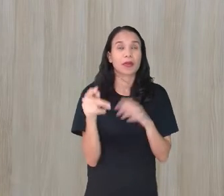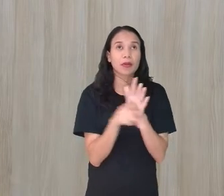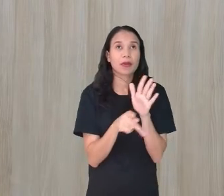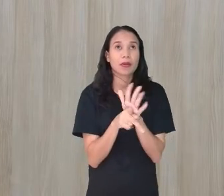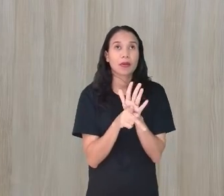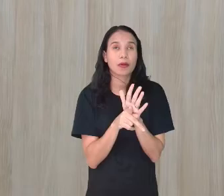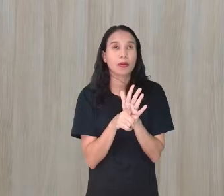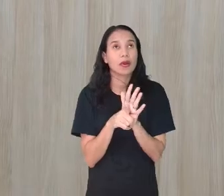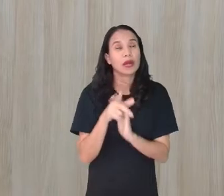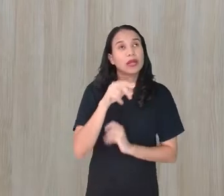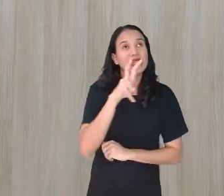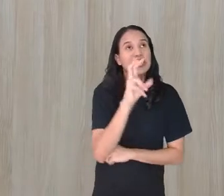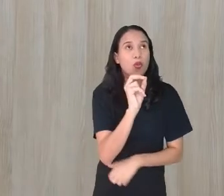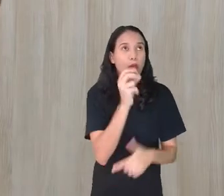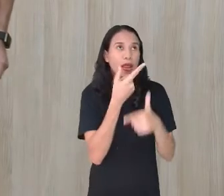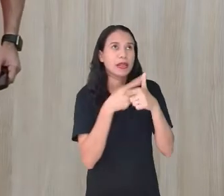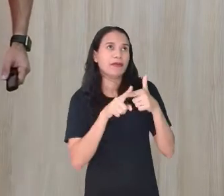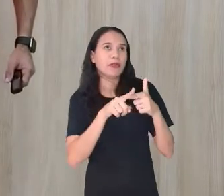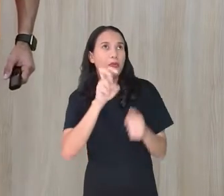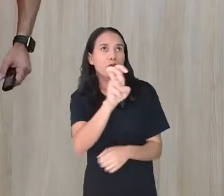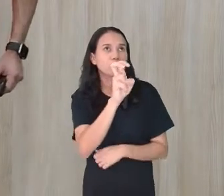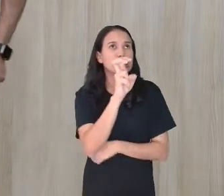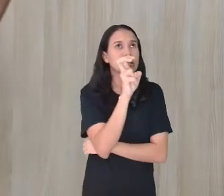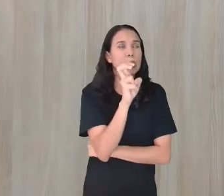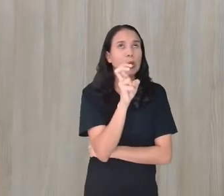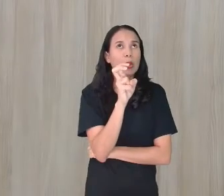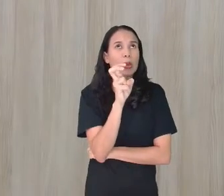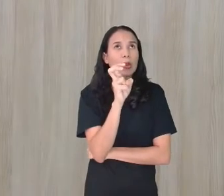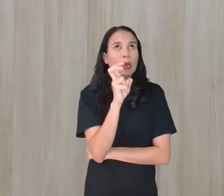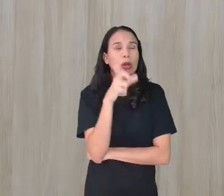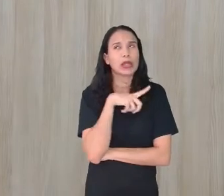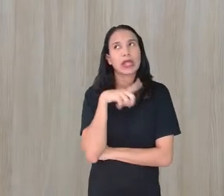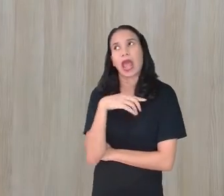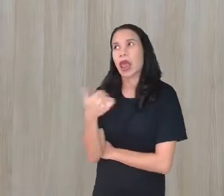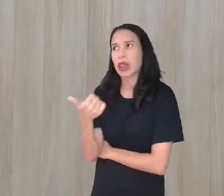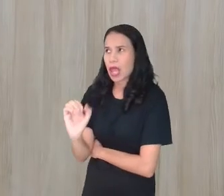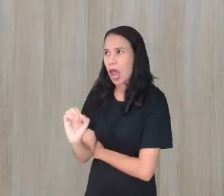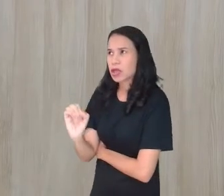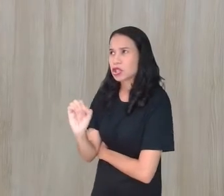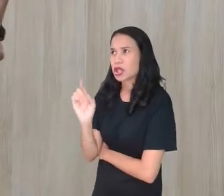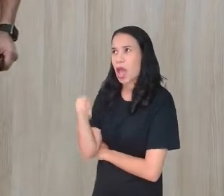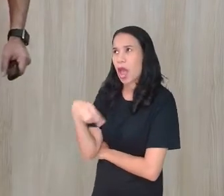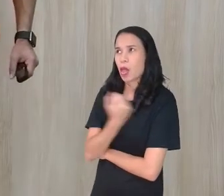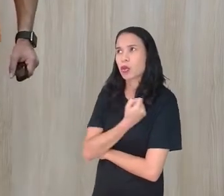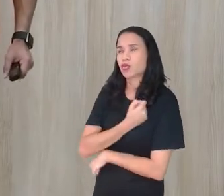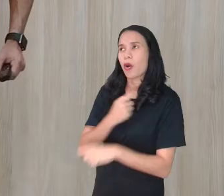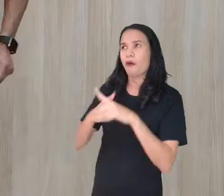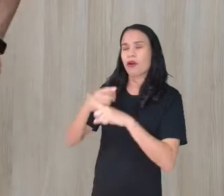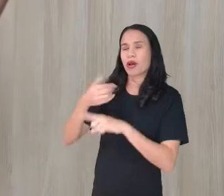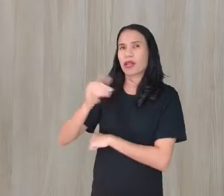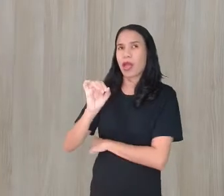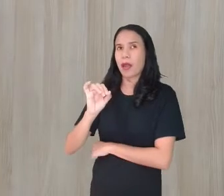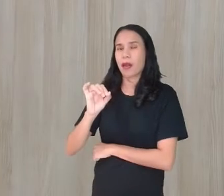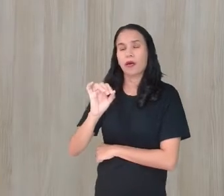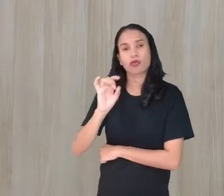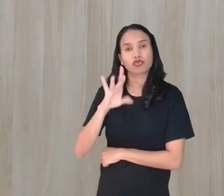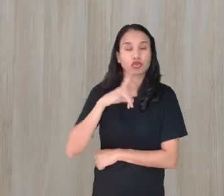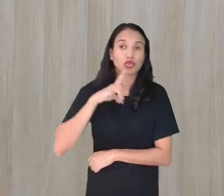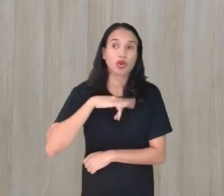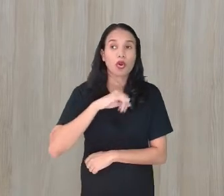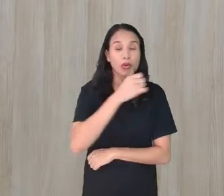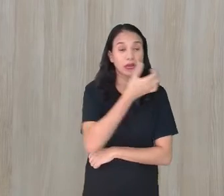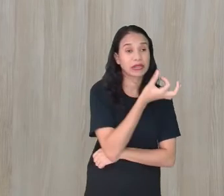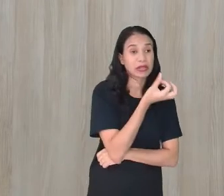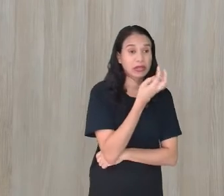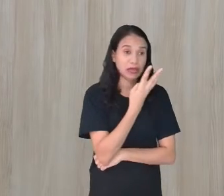aqui o 50 dividido por 5, ia dar o 10, que é um número múltiplo de 10. Bastava pegar